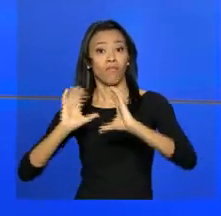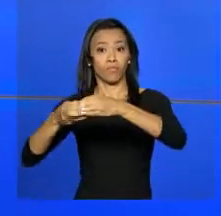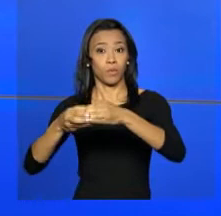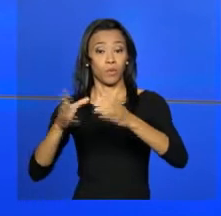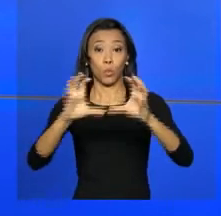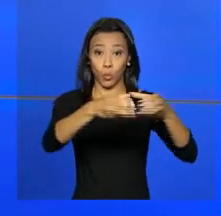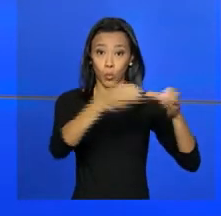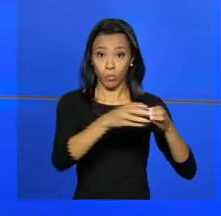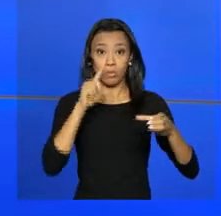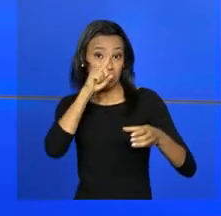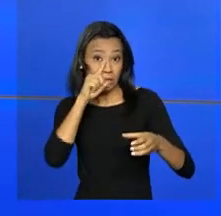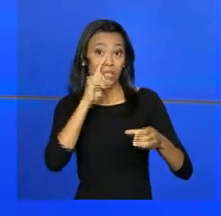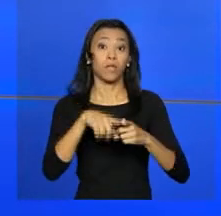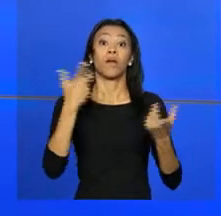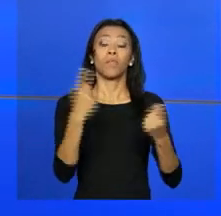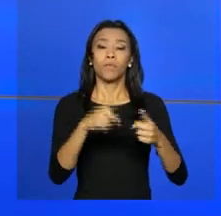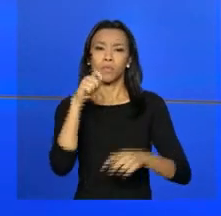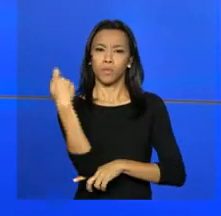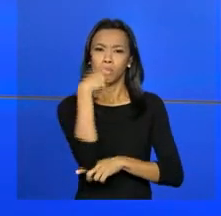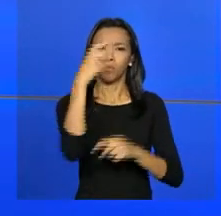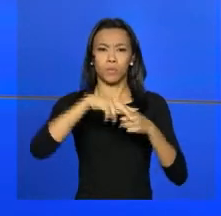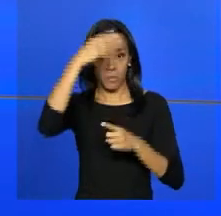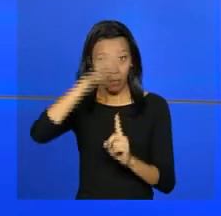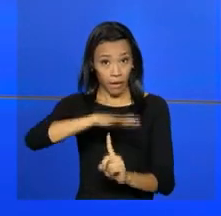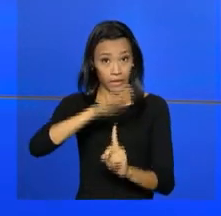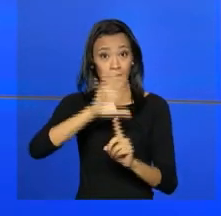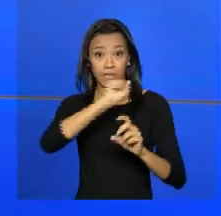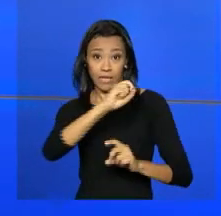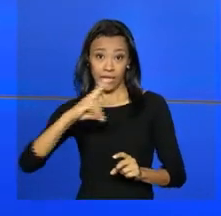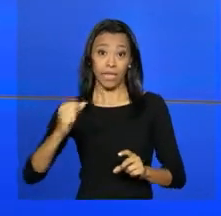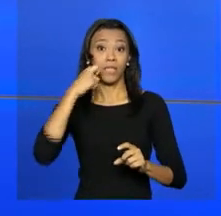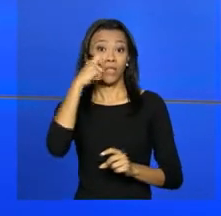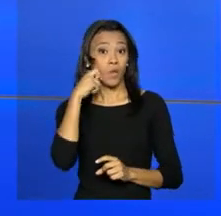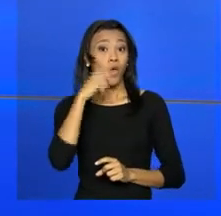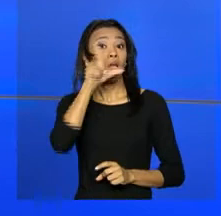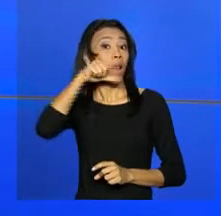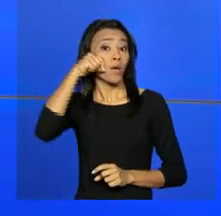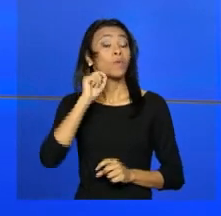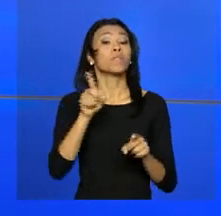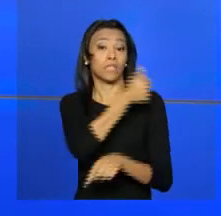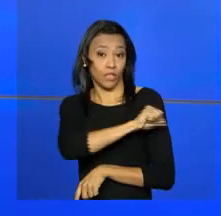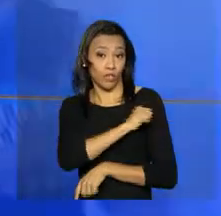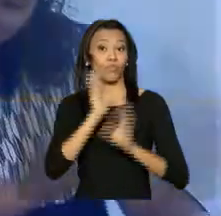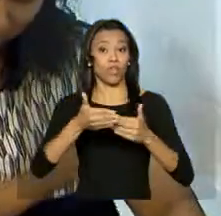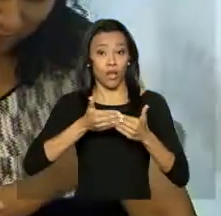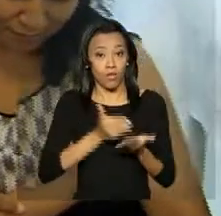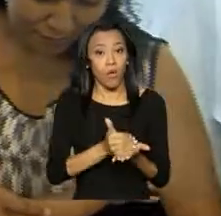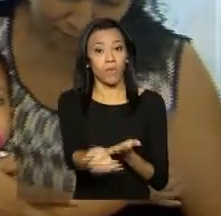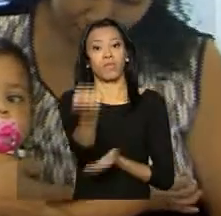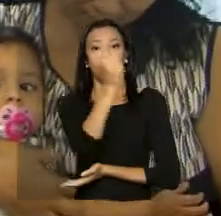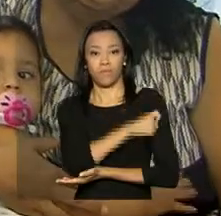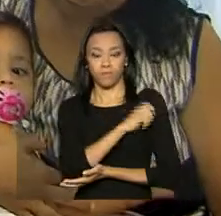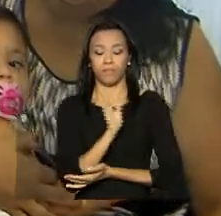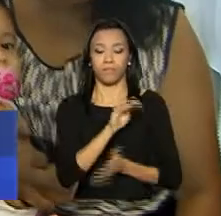do Rio Grande do Sul, Paraná, Santa Catarina, Rio Grande do Norte, Alagoas e Rio de Janeiro, que já estão vacinando.